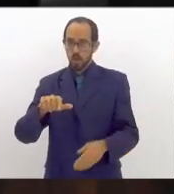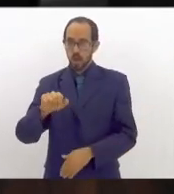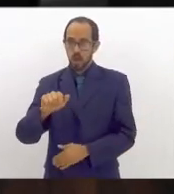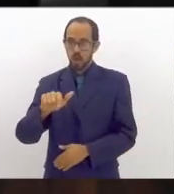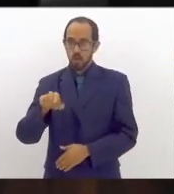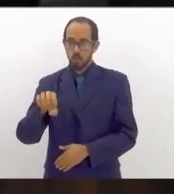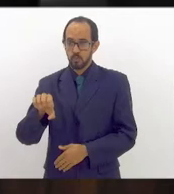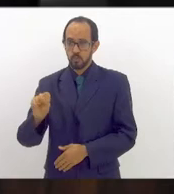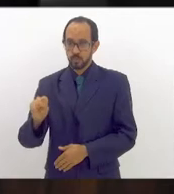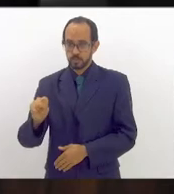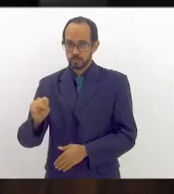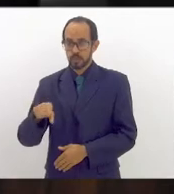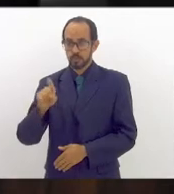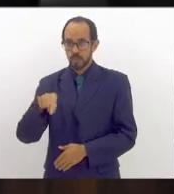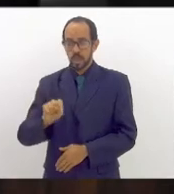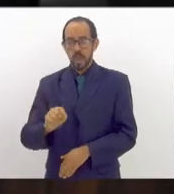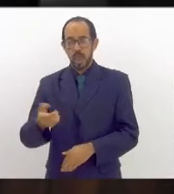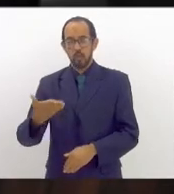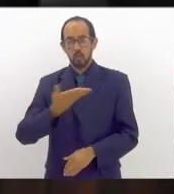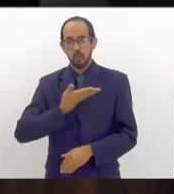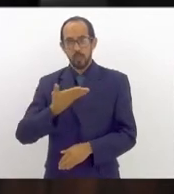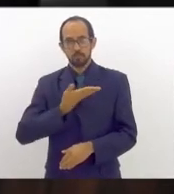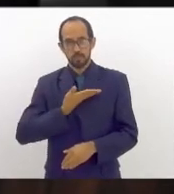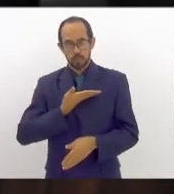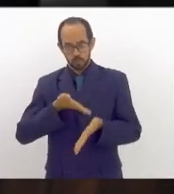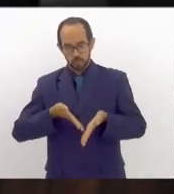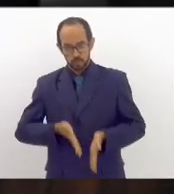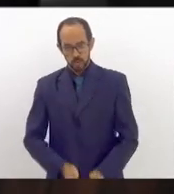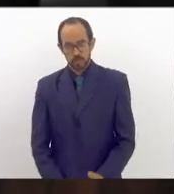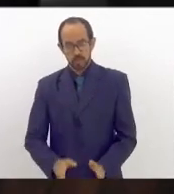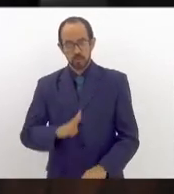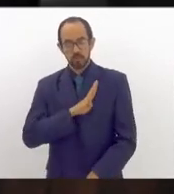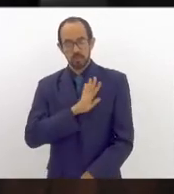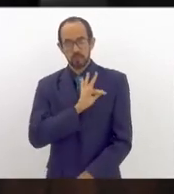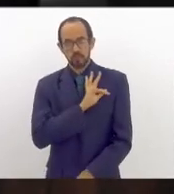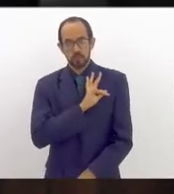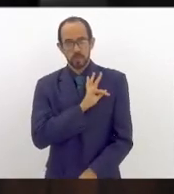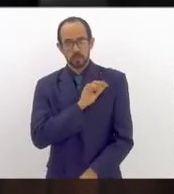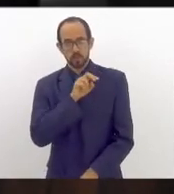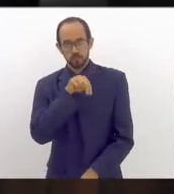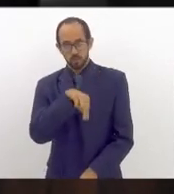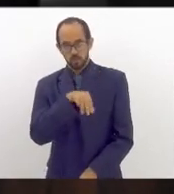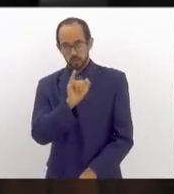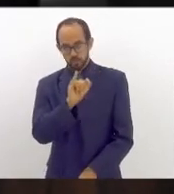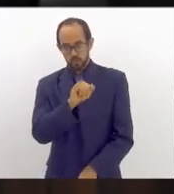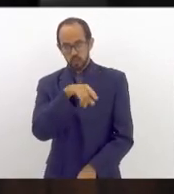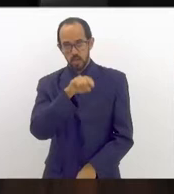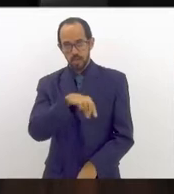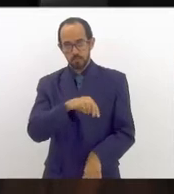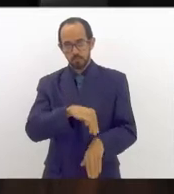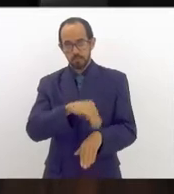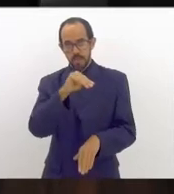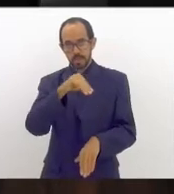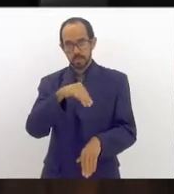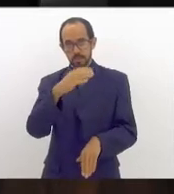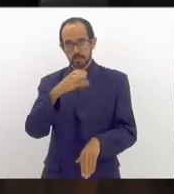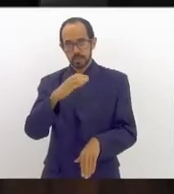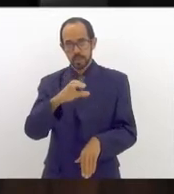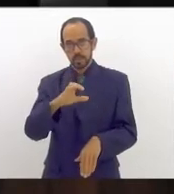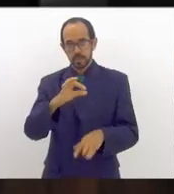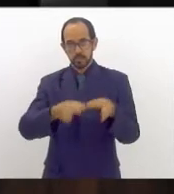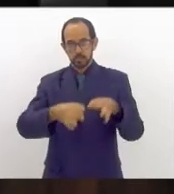fraterno amigo que como eu é nascido na Baixada Fluminense em Nova Iguaçu é mestre em ciências jurídicas forense